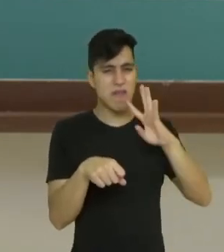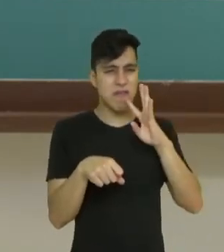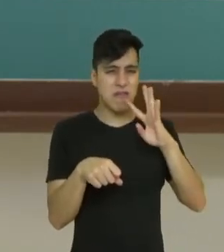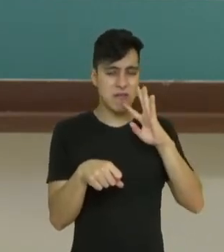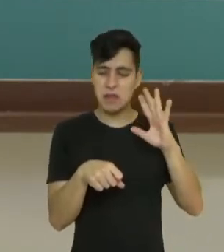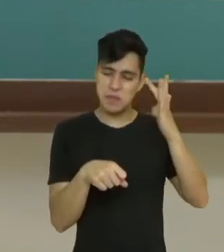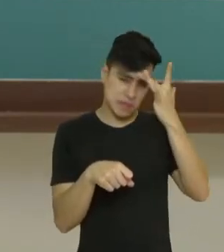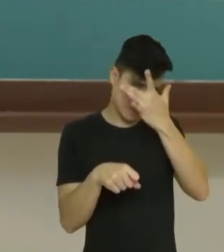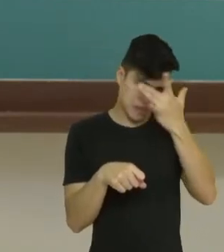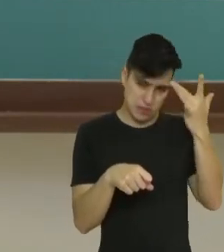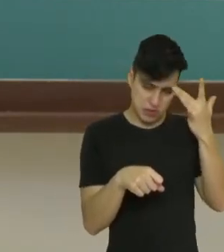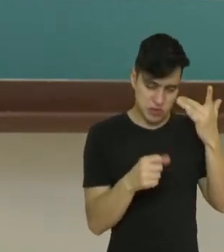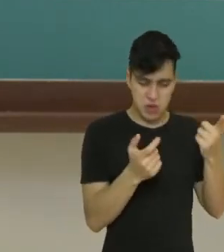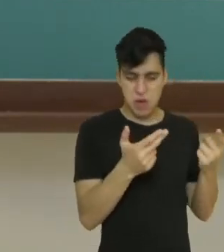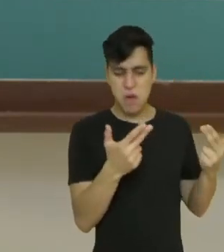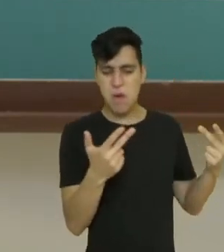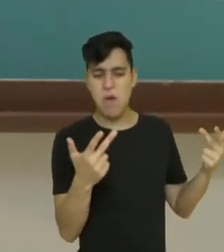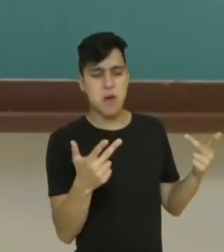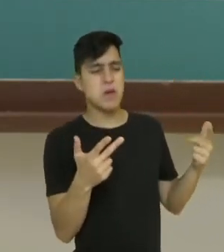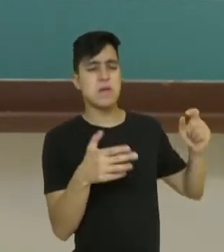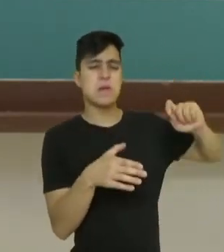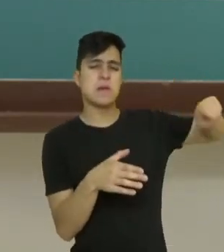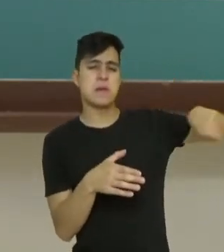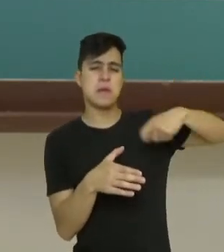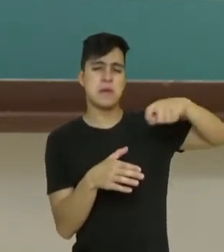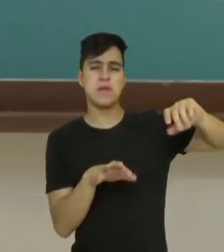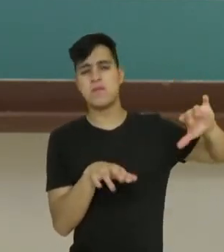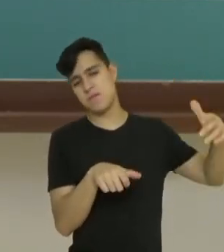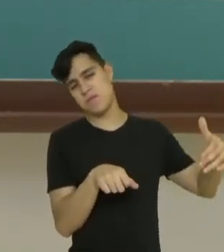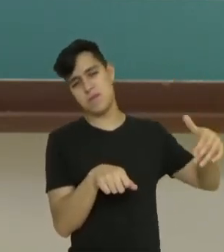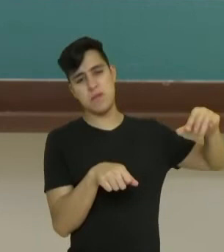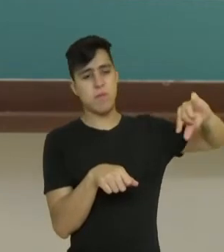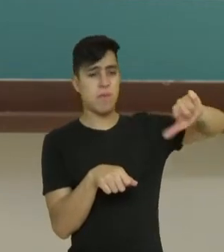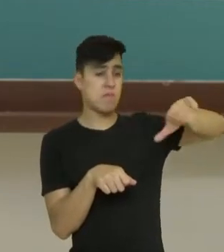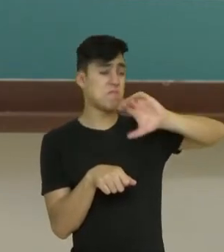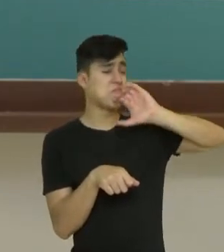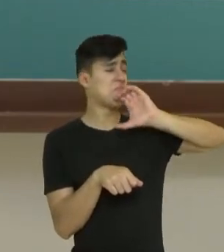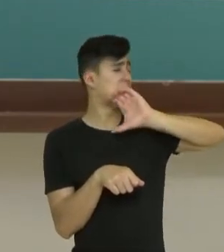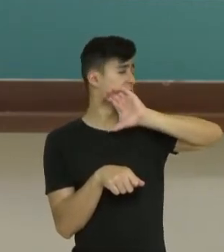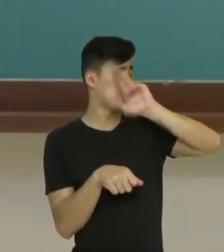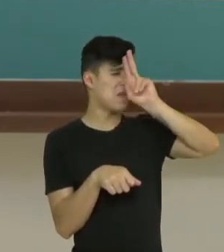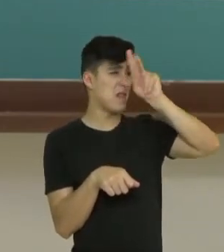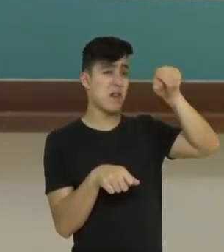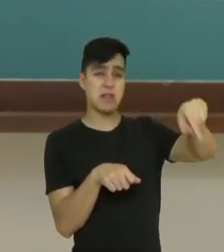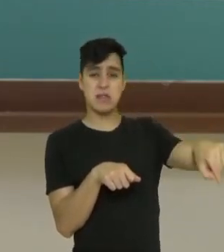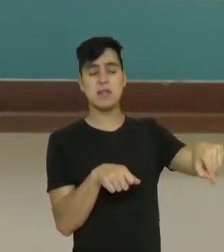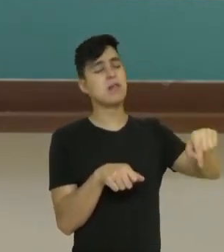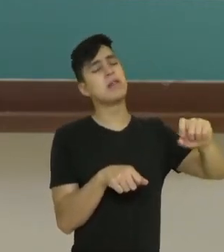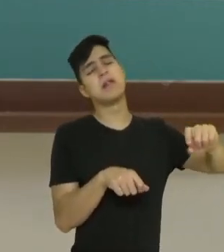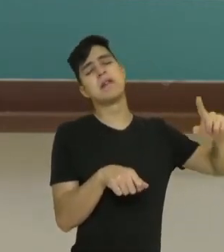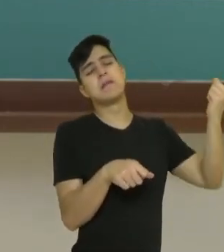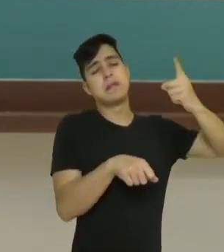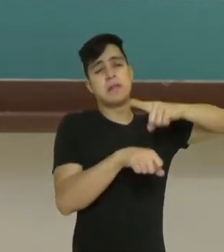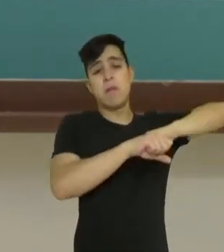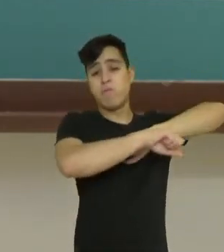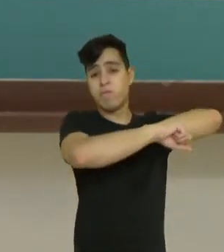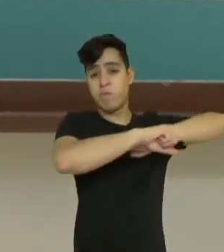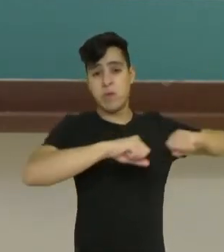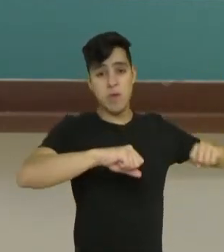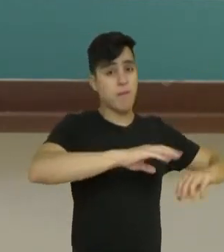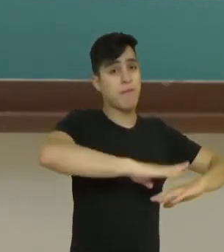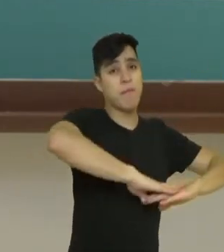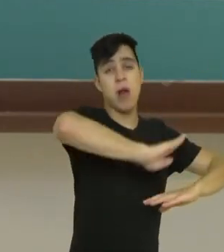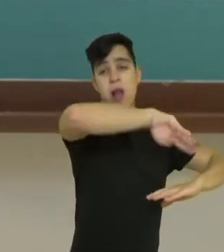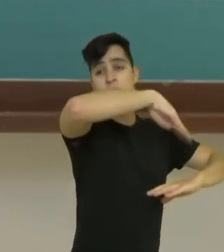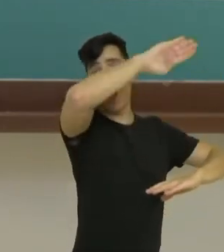alguém está fazendo um alimento na panela de pressão. O alimento não está quente lá dentro? e de repente essa panela explode.